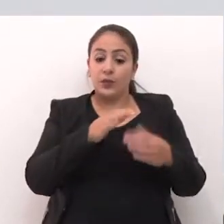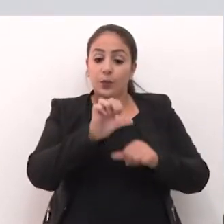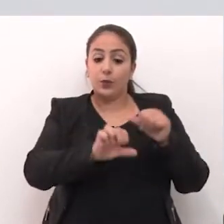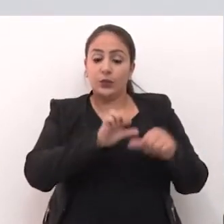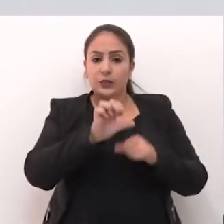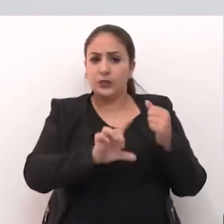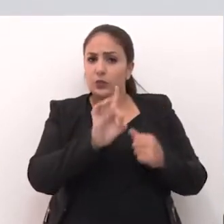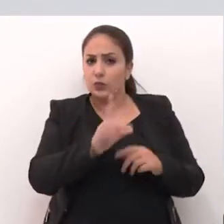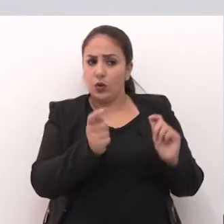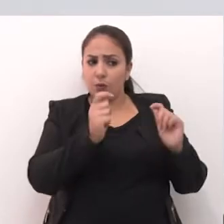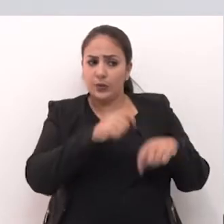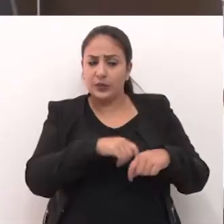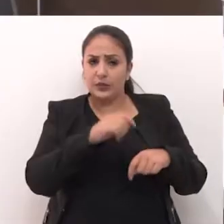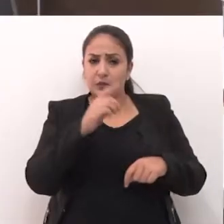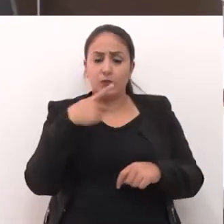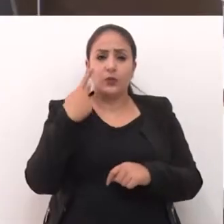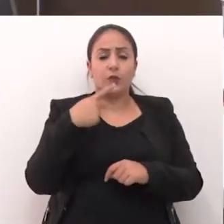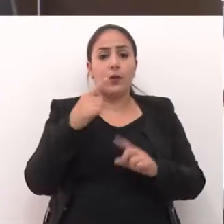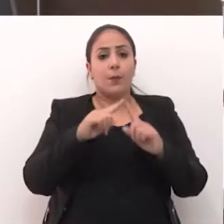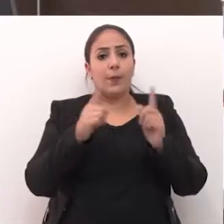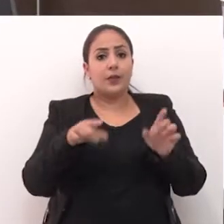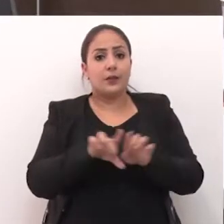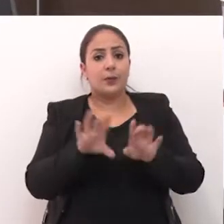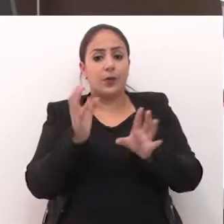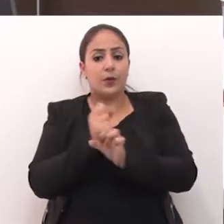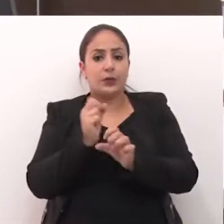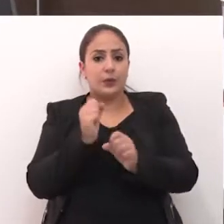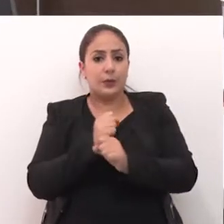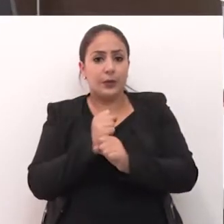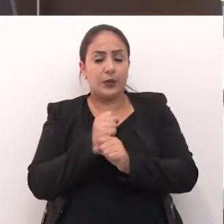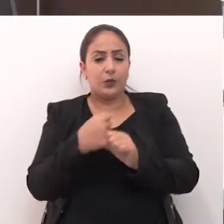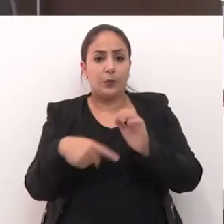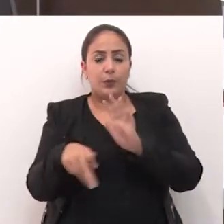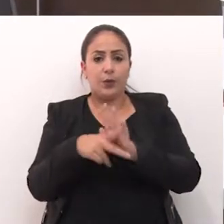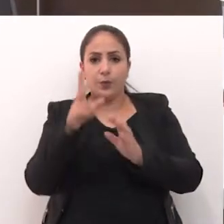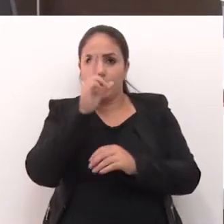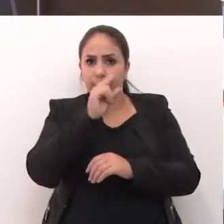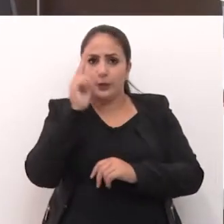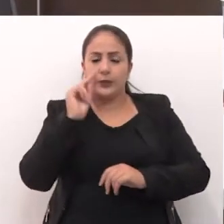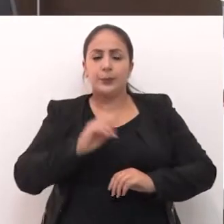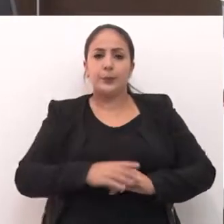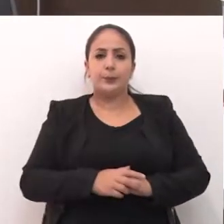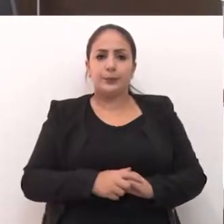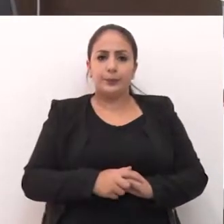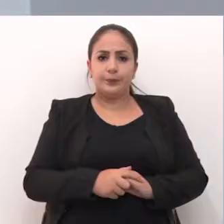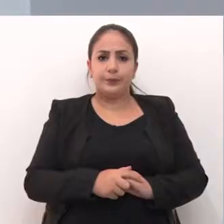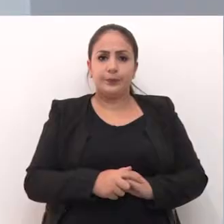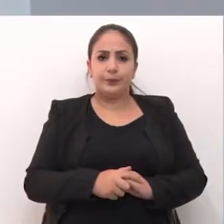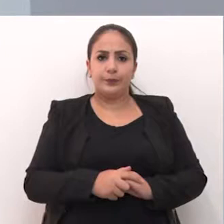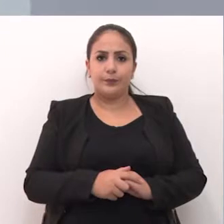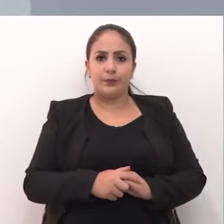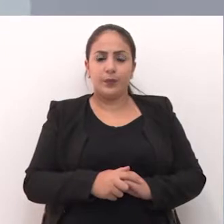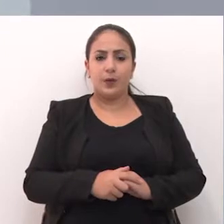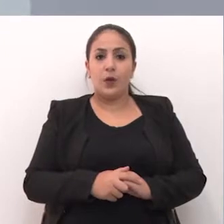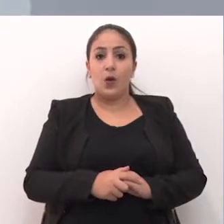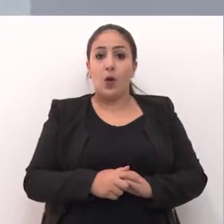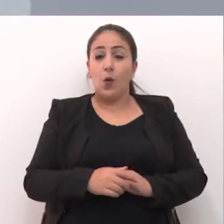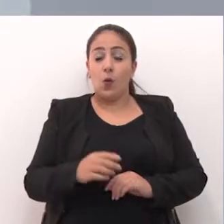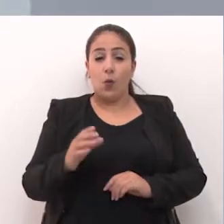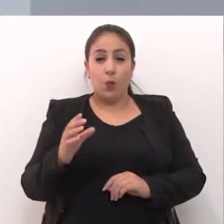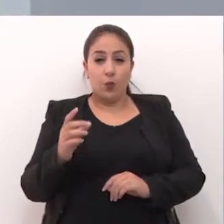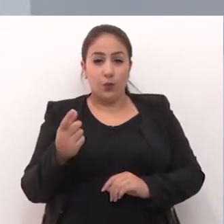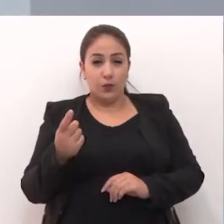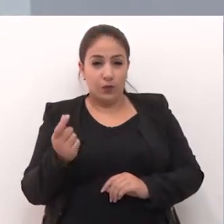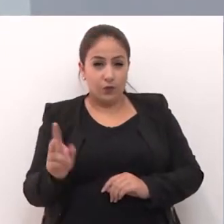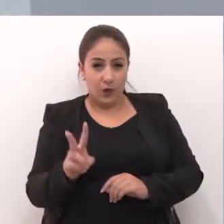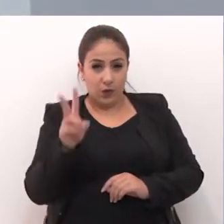dos parlamentares, mas também pelo orçamento destinado aos municípios. O grosso do bolo orçamentário